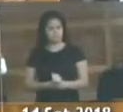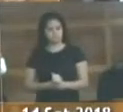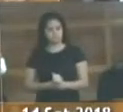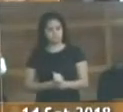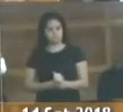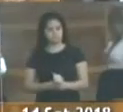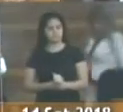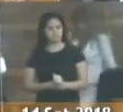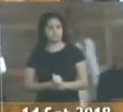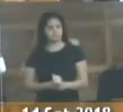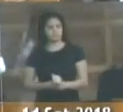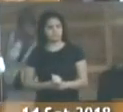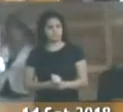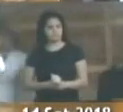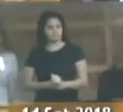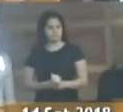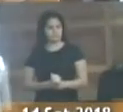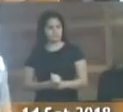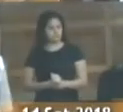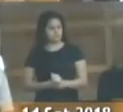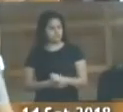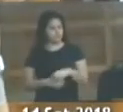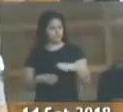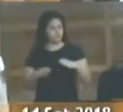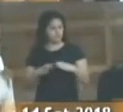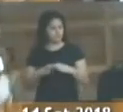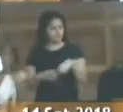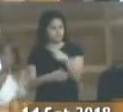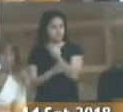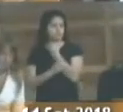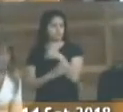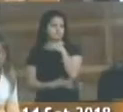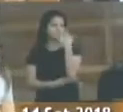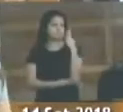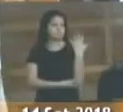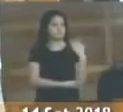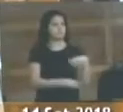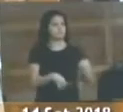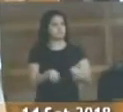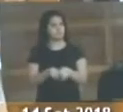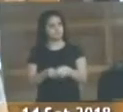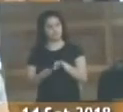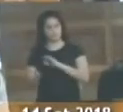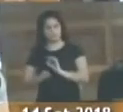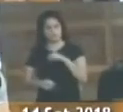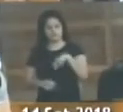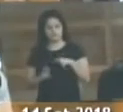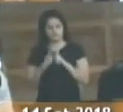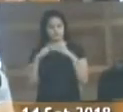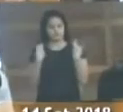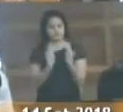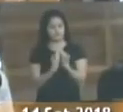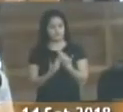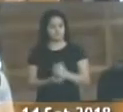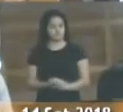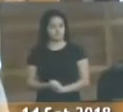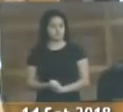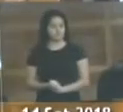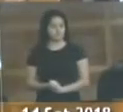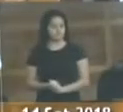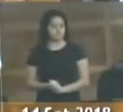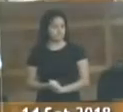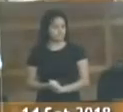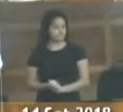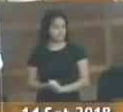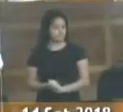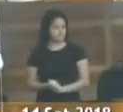que é nosso coordenador da Comissão de Defesa do Meio Ambiente e um dos organizadores dessa audiência pública, um dos